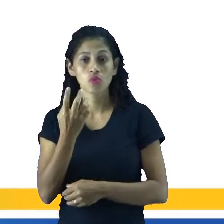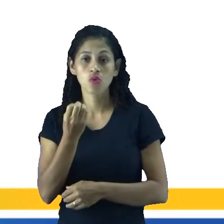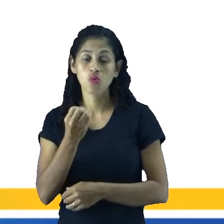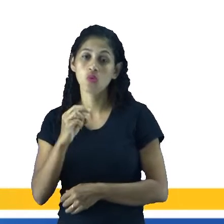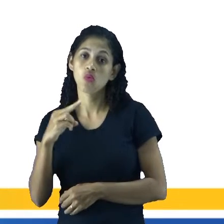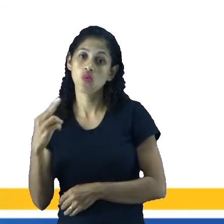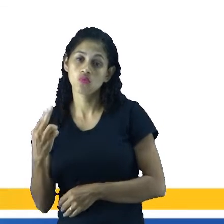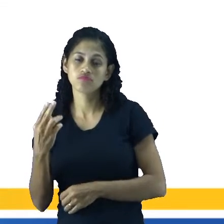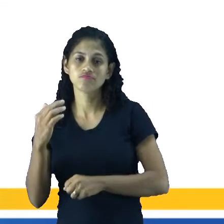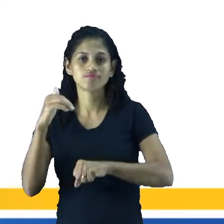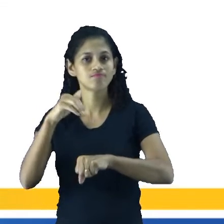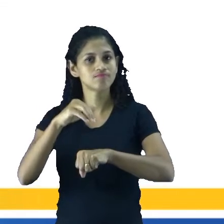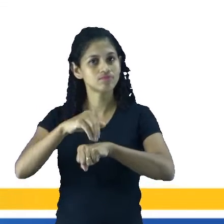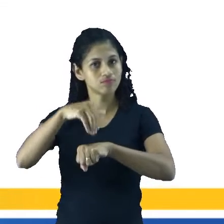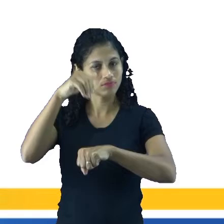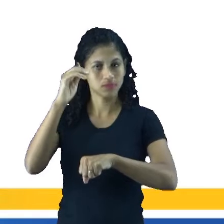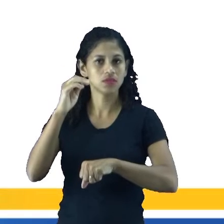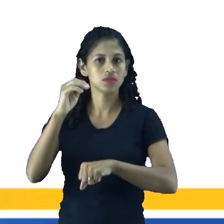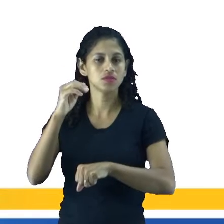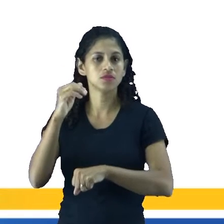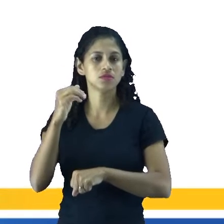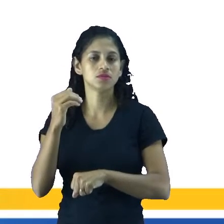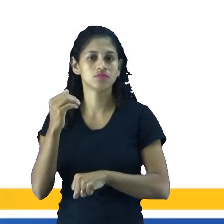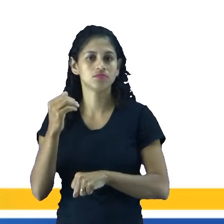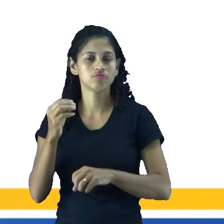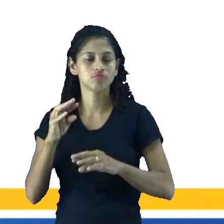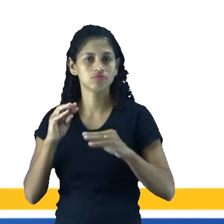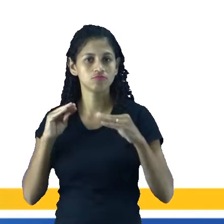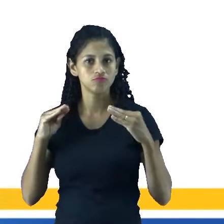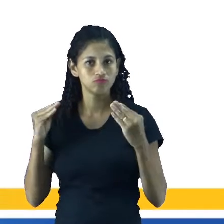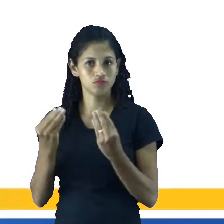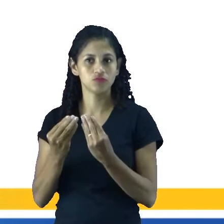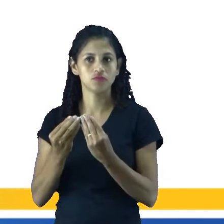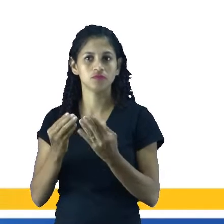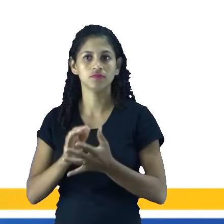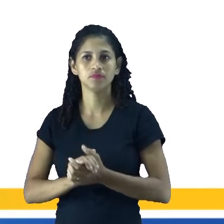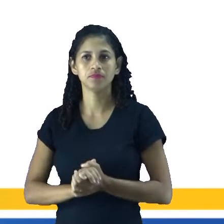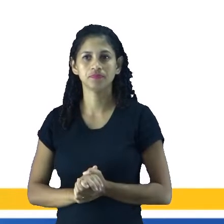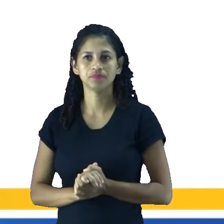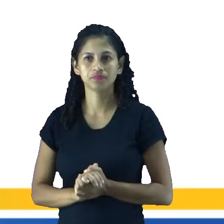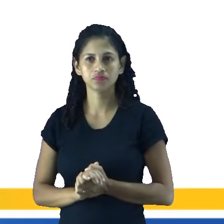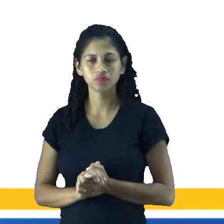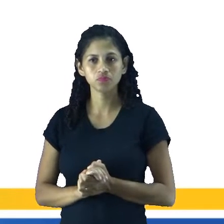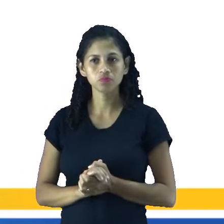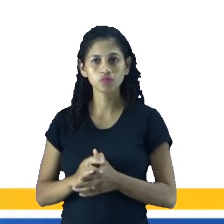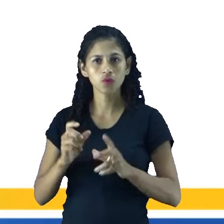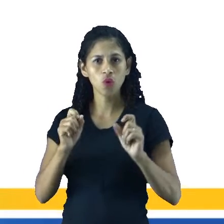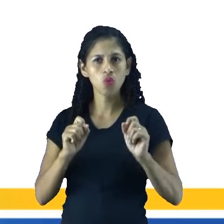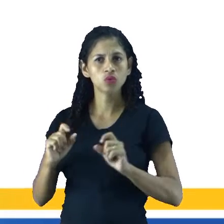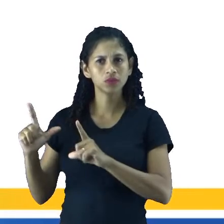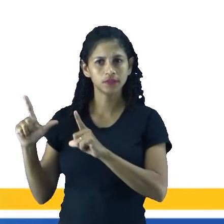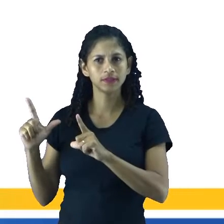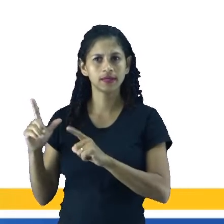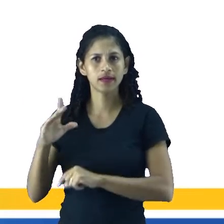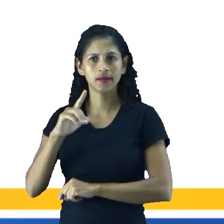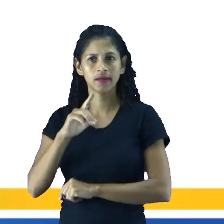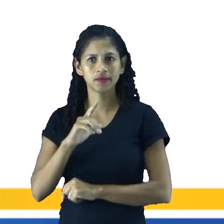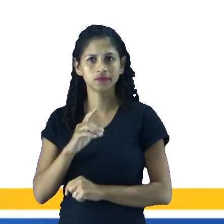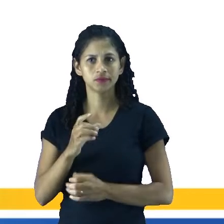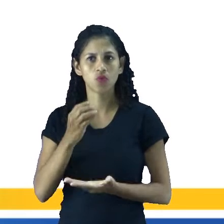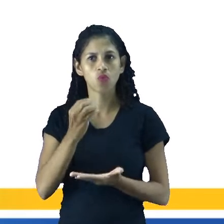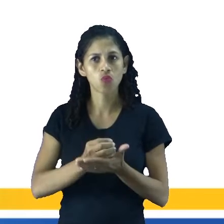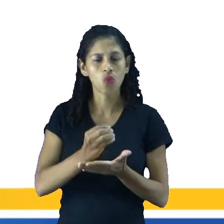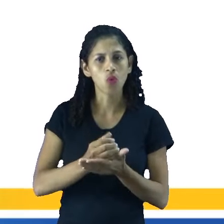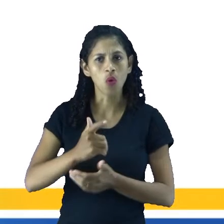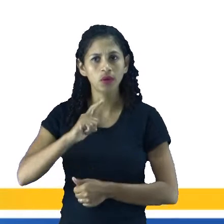ser homogênea ou heterogênea. Aí na tela aparece para vocês um recipiente que contém óleo,